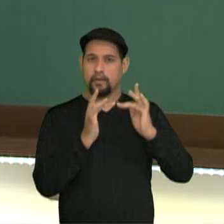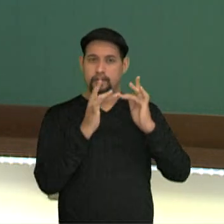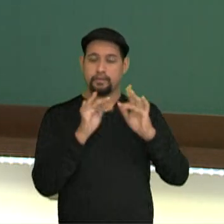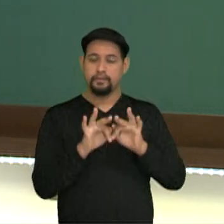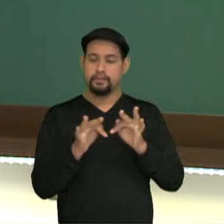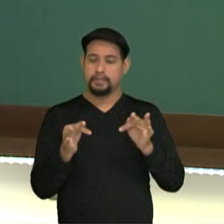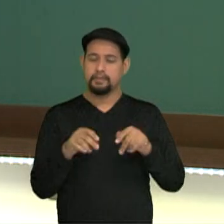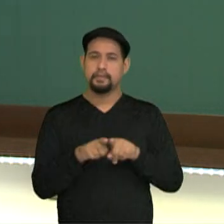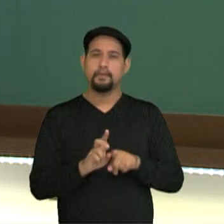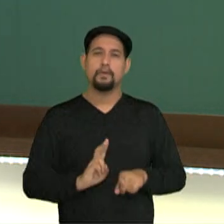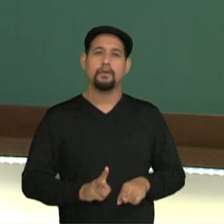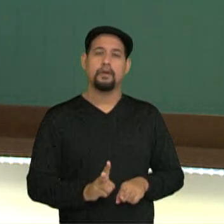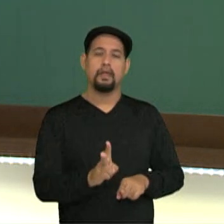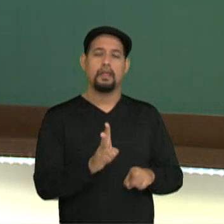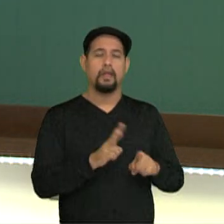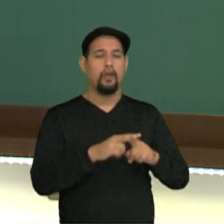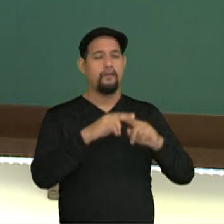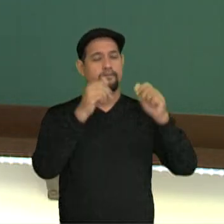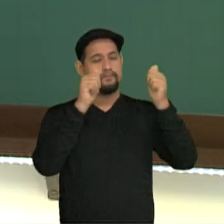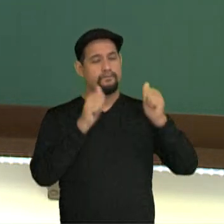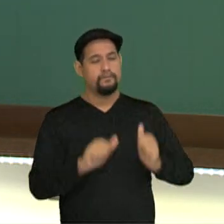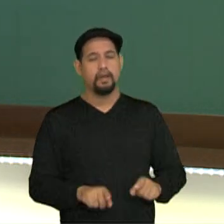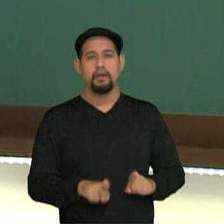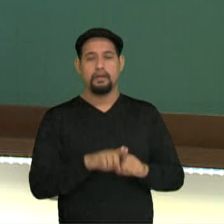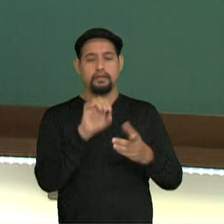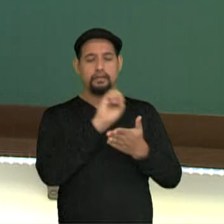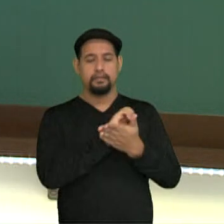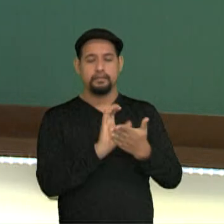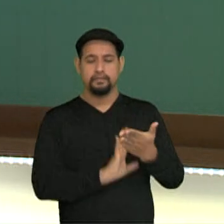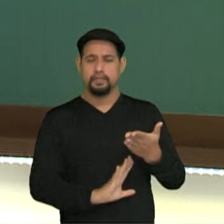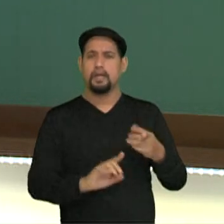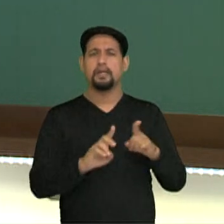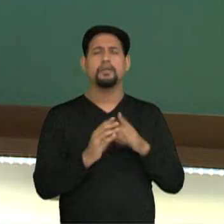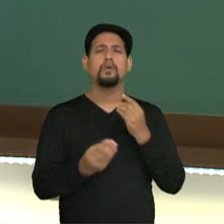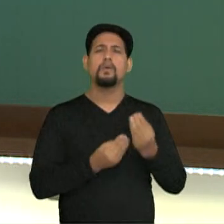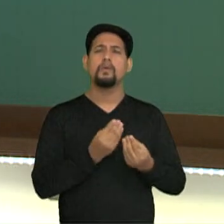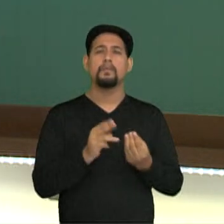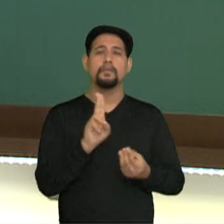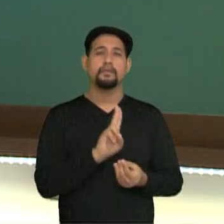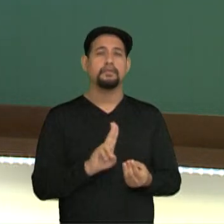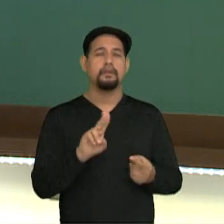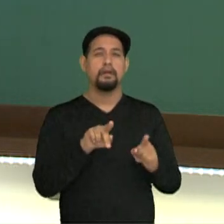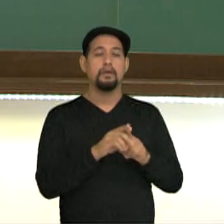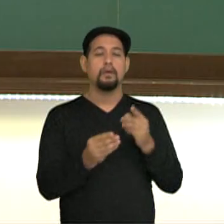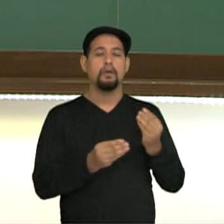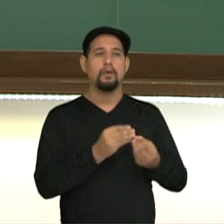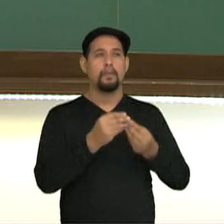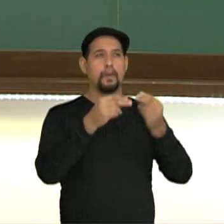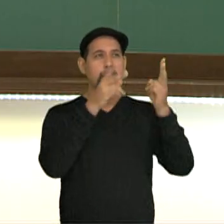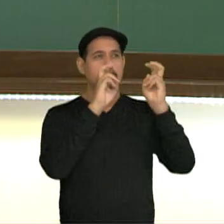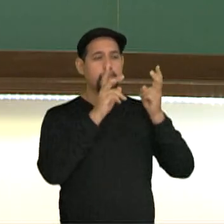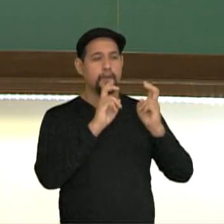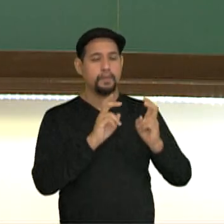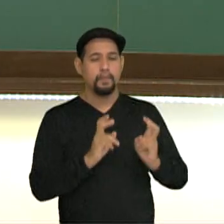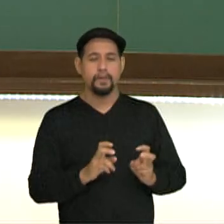presente contínuo e verificamos através dos exercícios como utilizar e como verificar